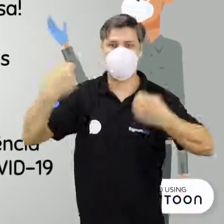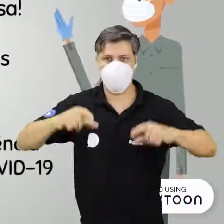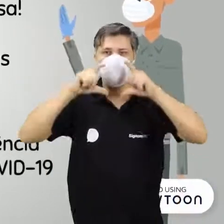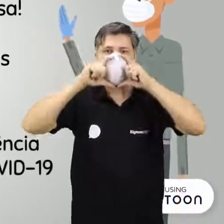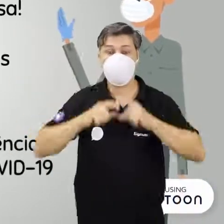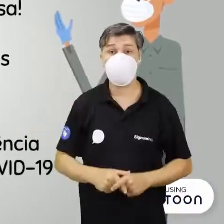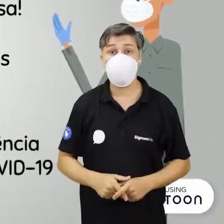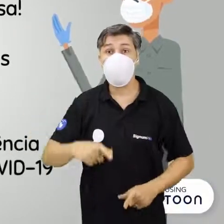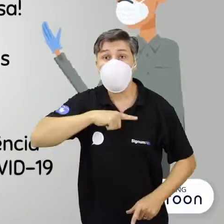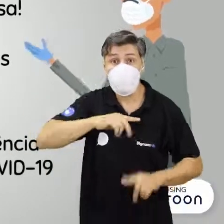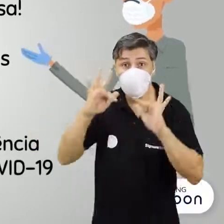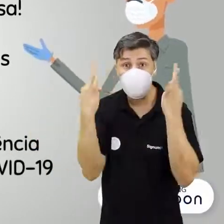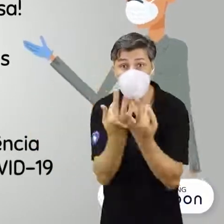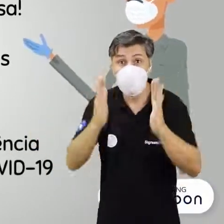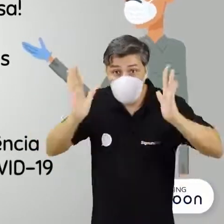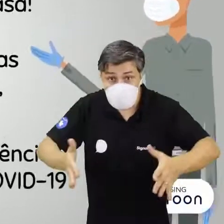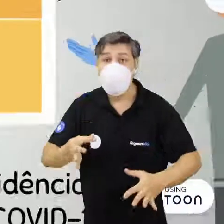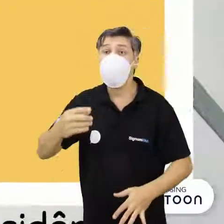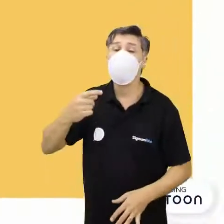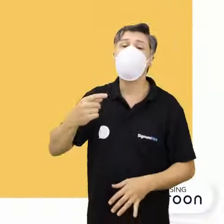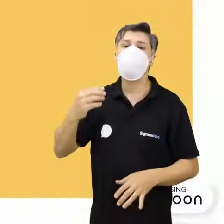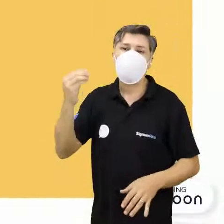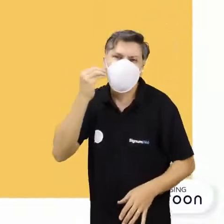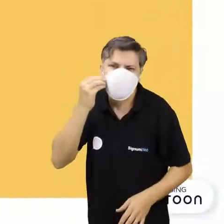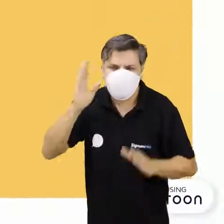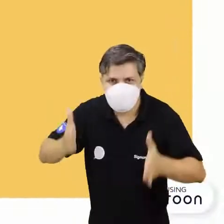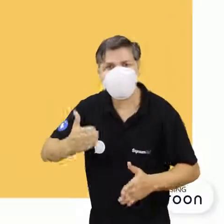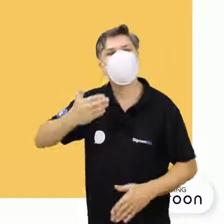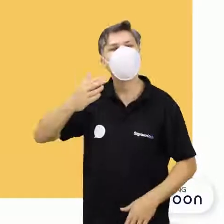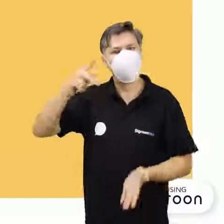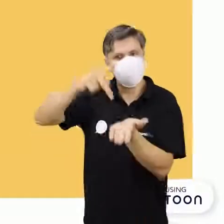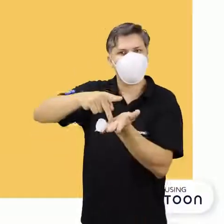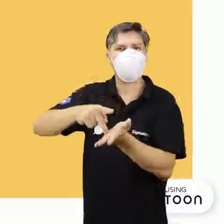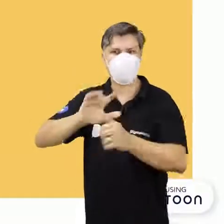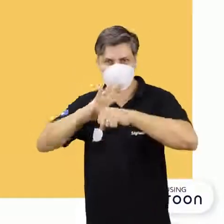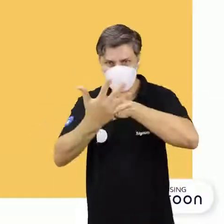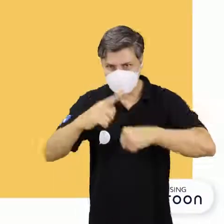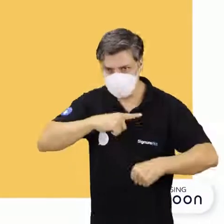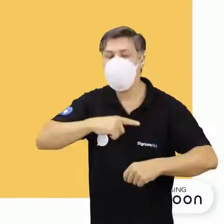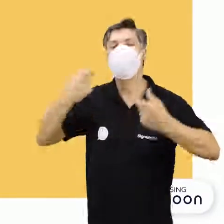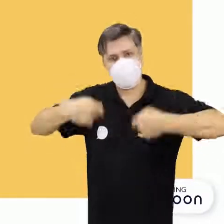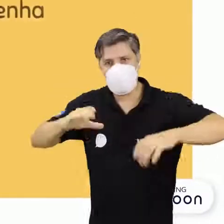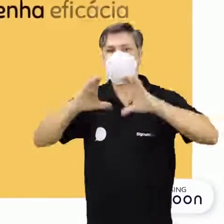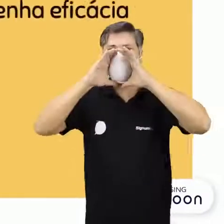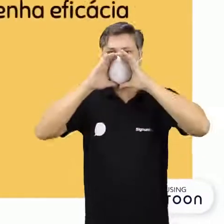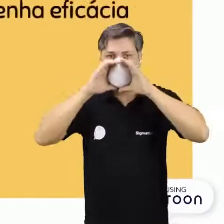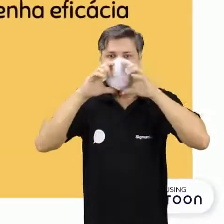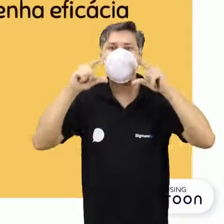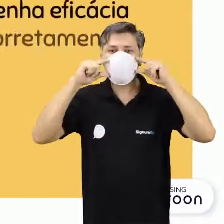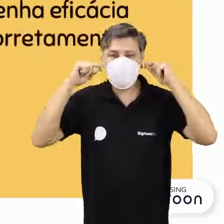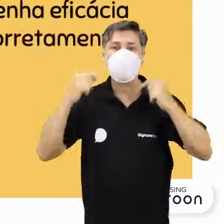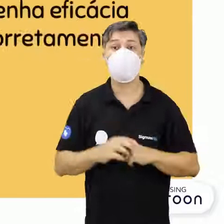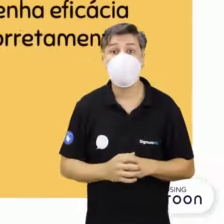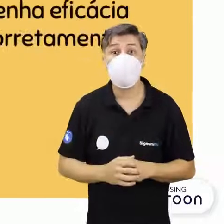febre. Se alguém de sua residência testou positivo para a Covid-19. Atenção! Para